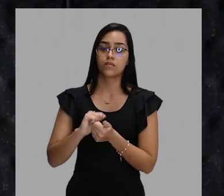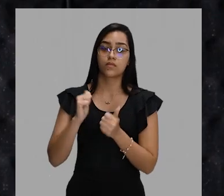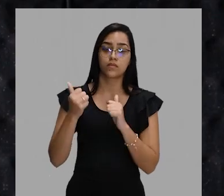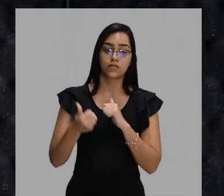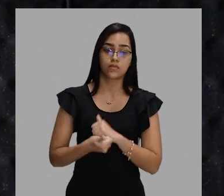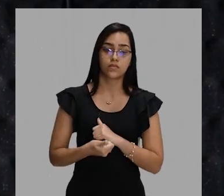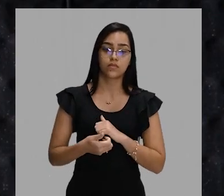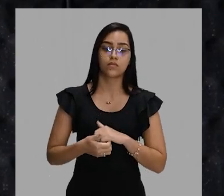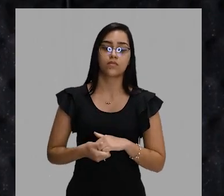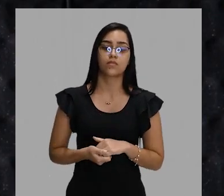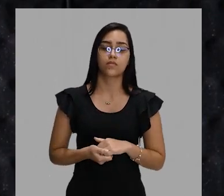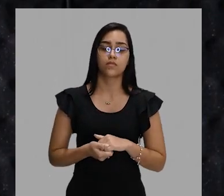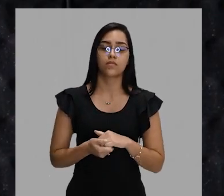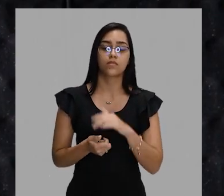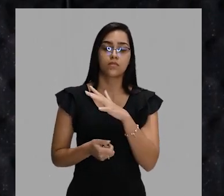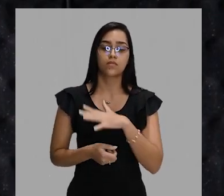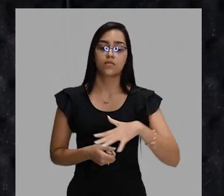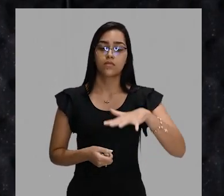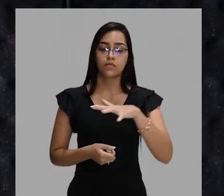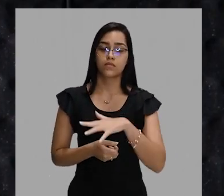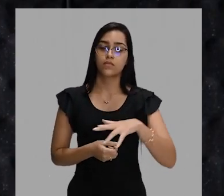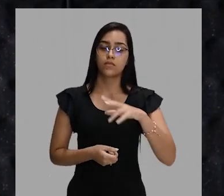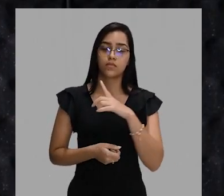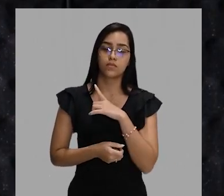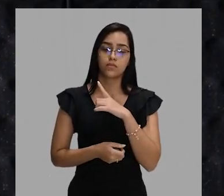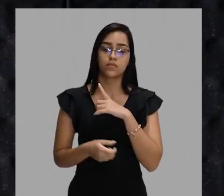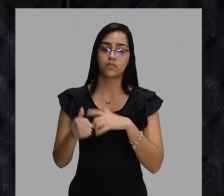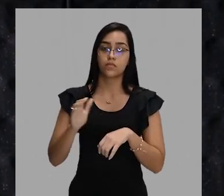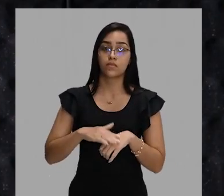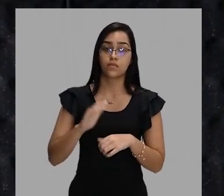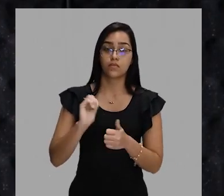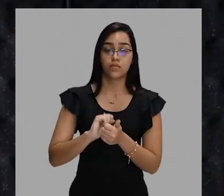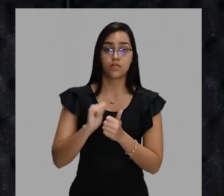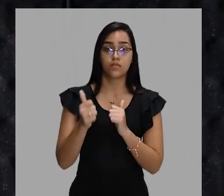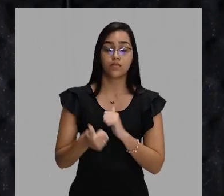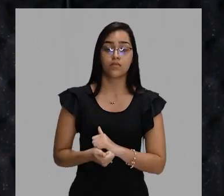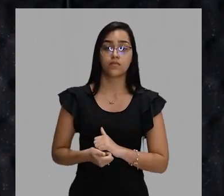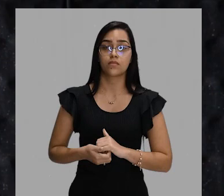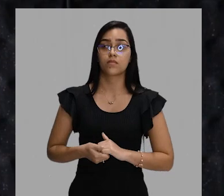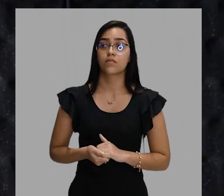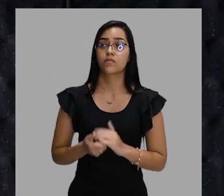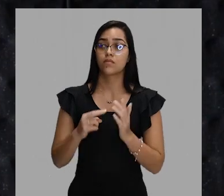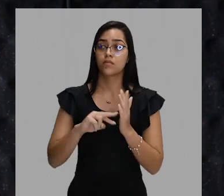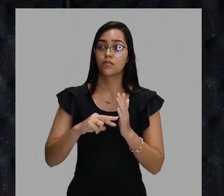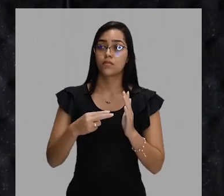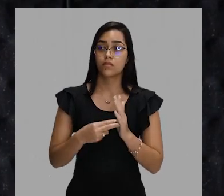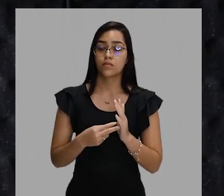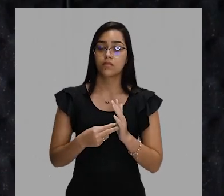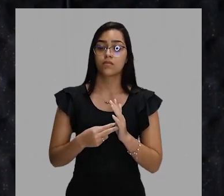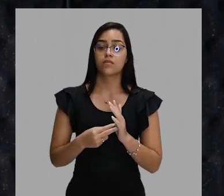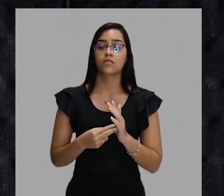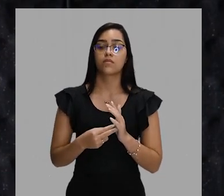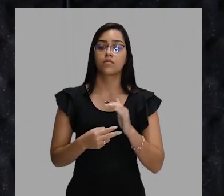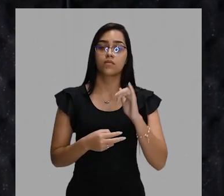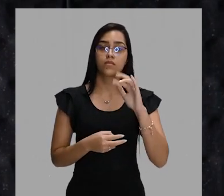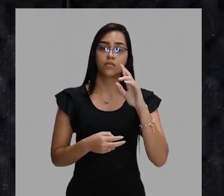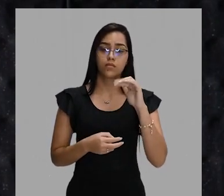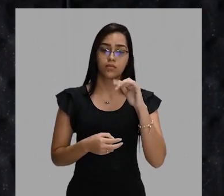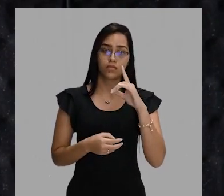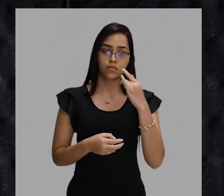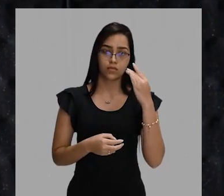adaptar, né? O ambiente selecionou aqueles que estavam mais adaptados. Isso é irradiação